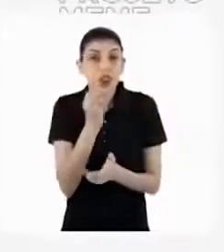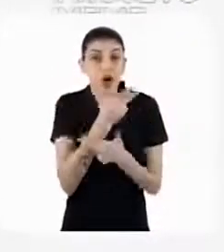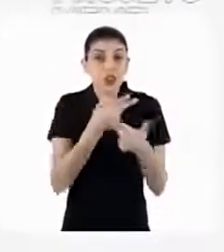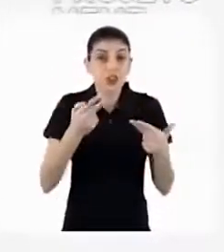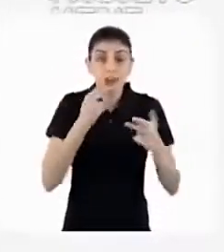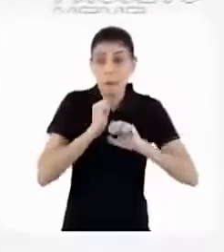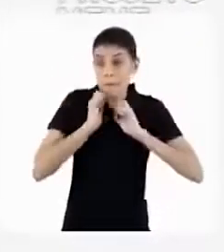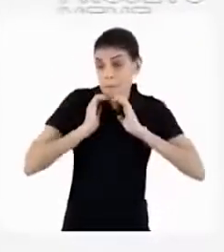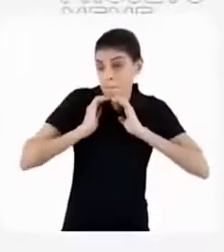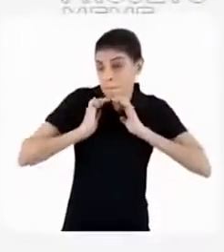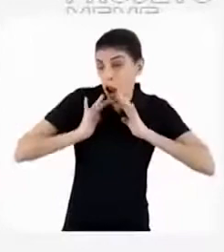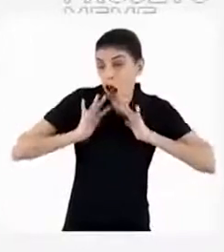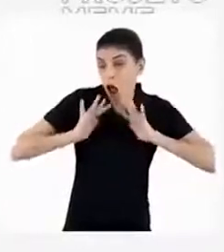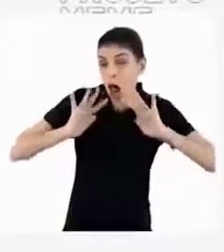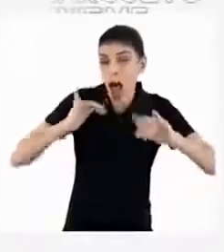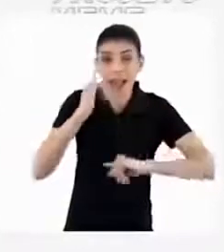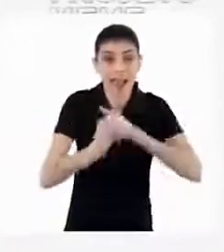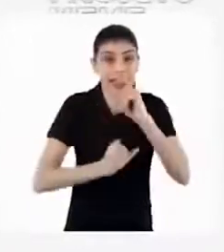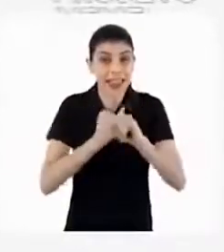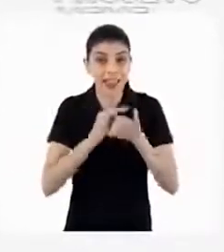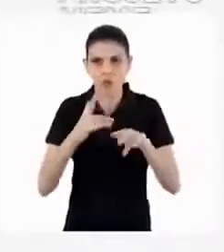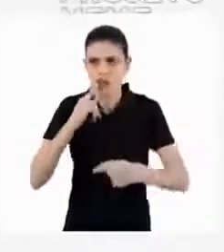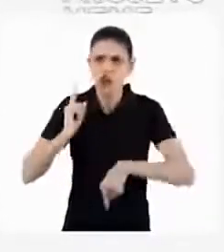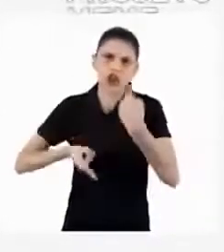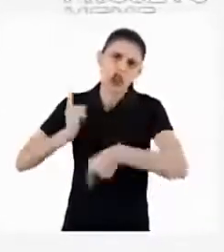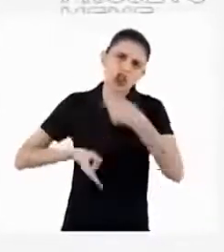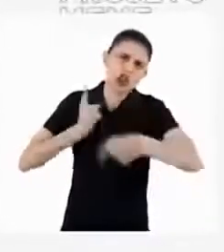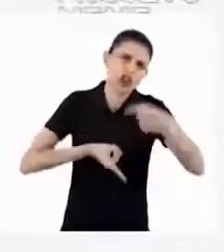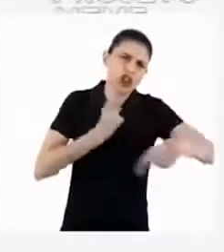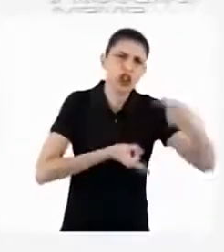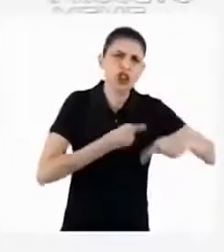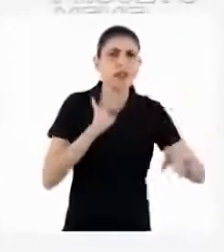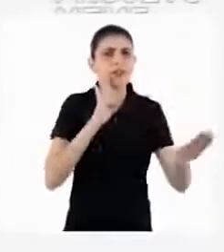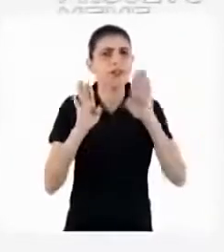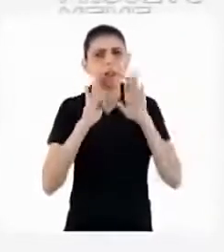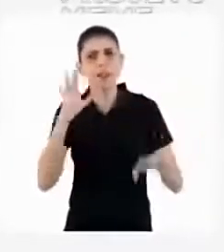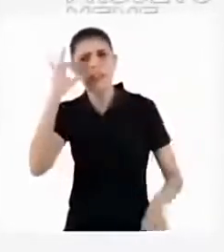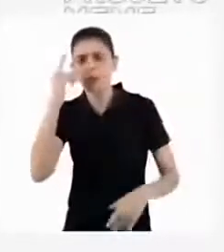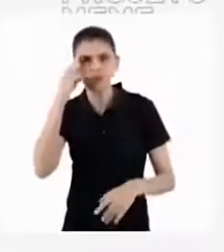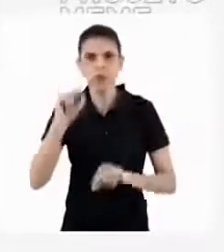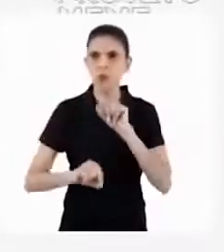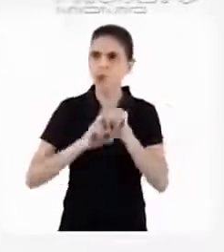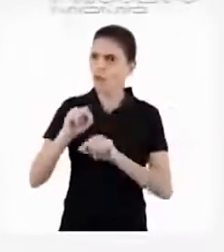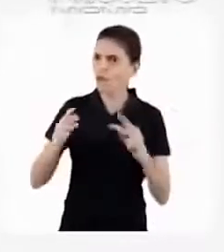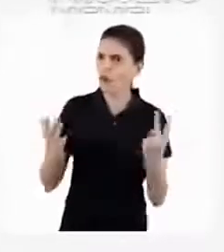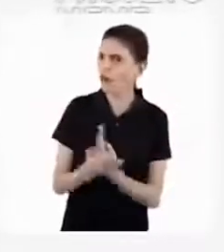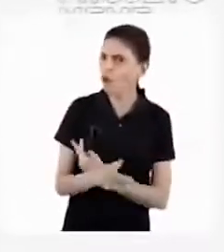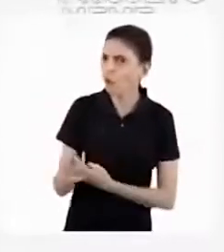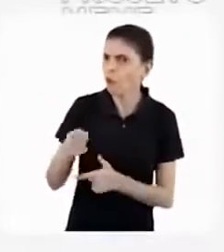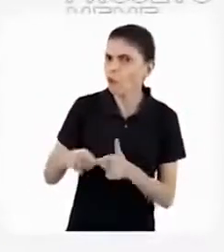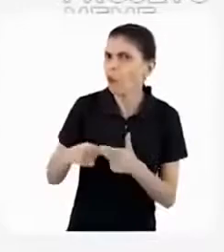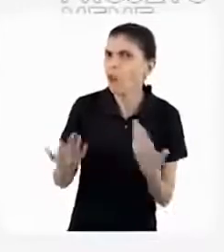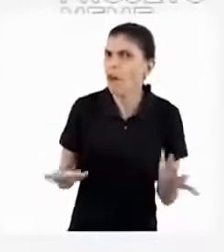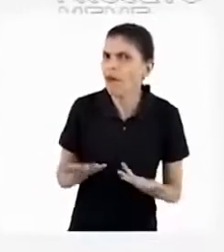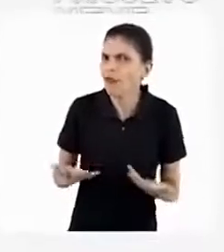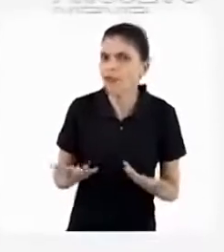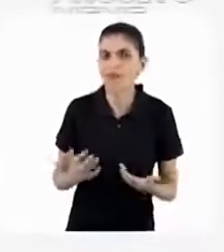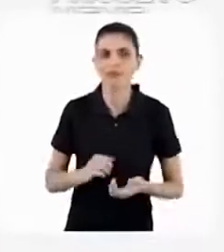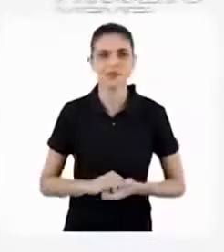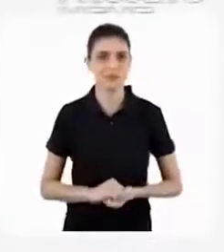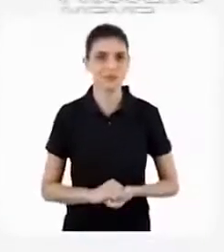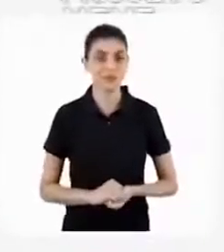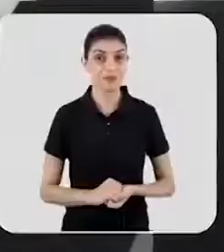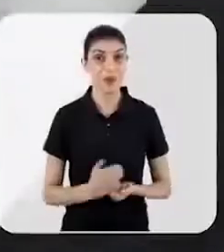destrinchando aquelas notícias que viralizam na internet, que viram discussões gigantes nas redes sociais, mas que ninguém sabe exatamente do que se